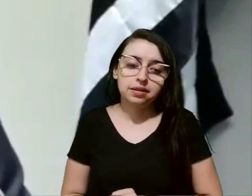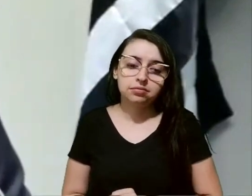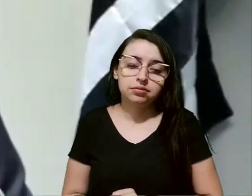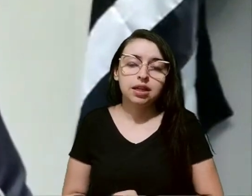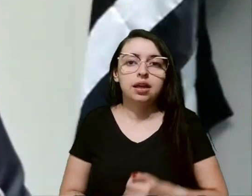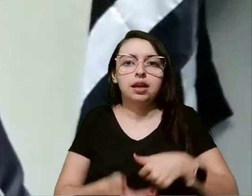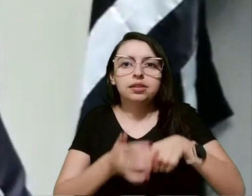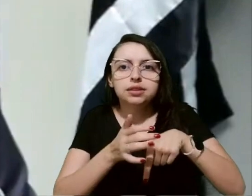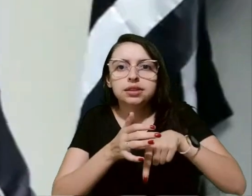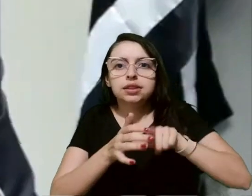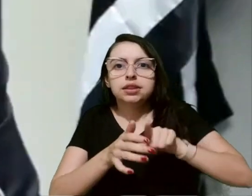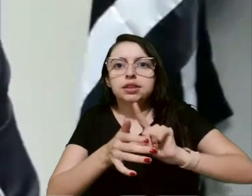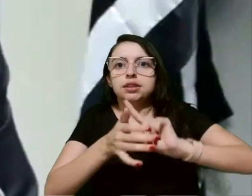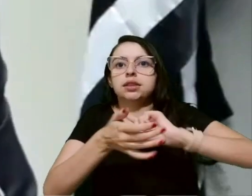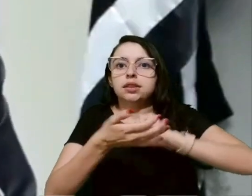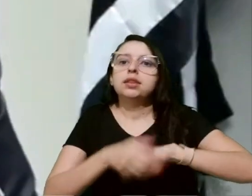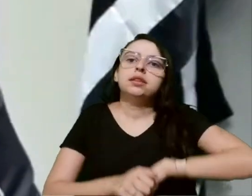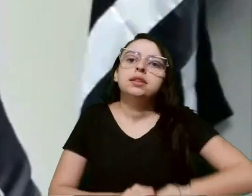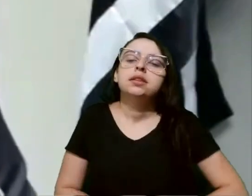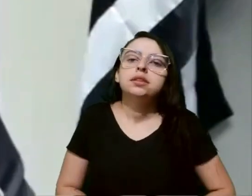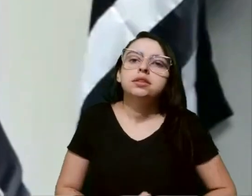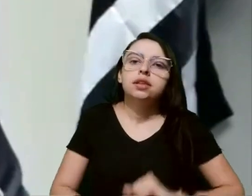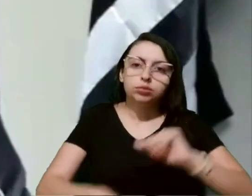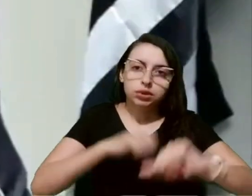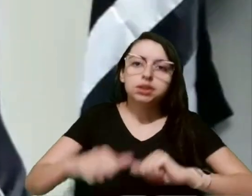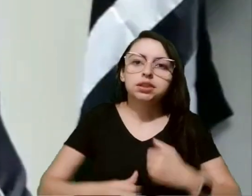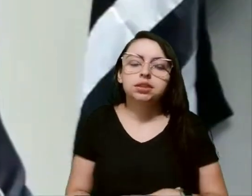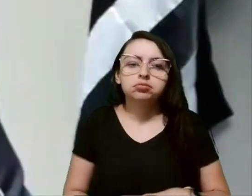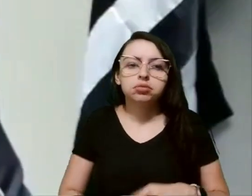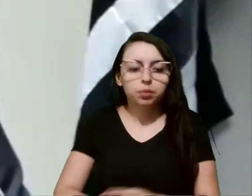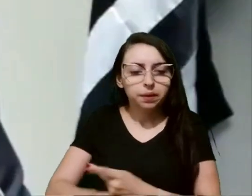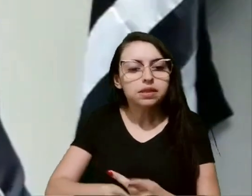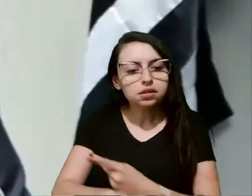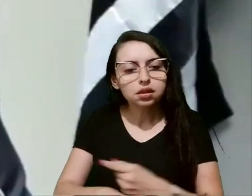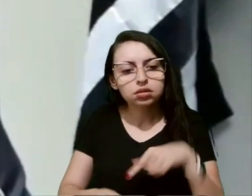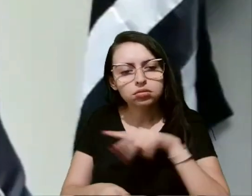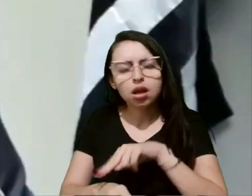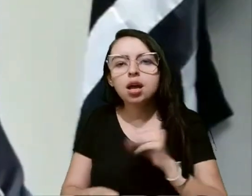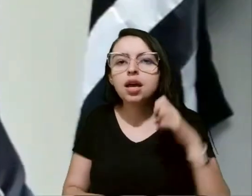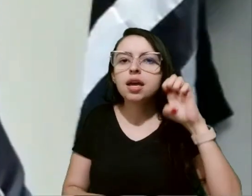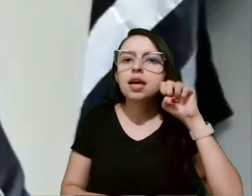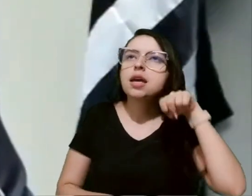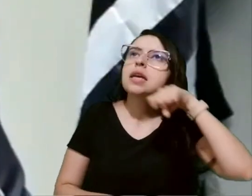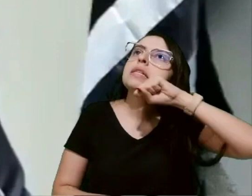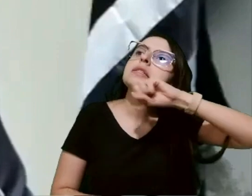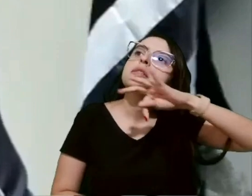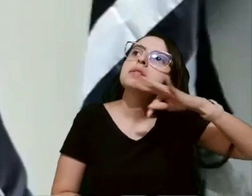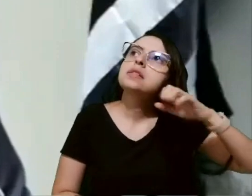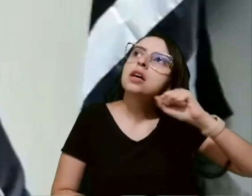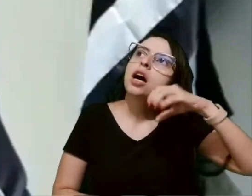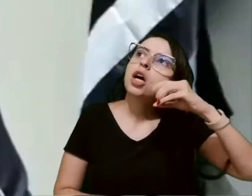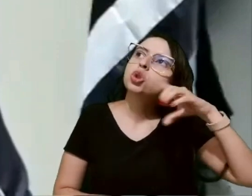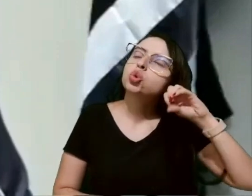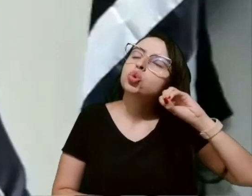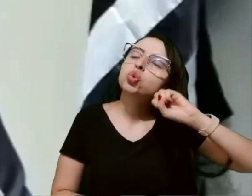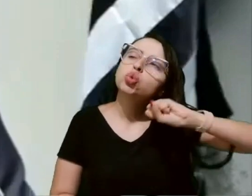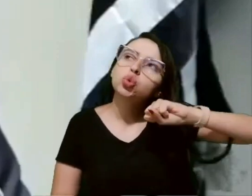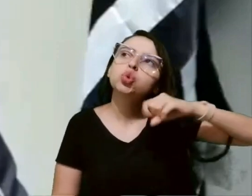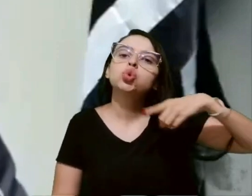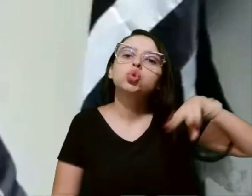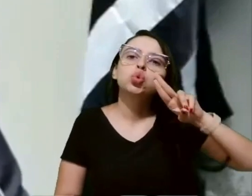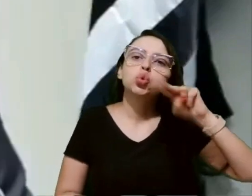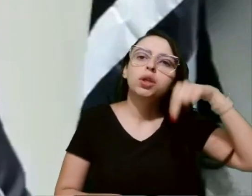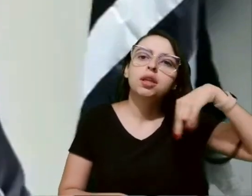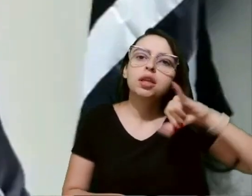Ela atrasa essa convergência, né. Depois eu fui ver, tem alguns estudos sobre polarização nos Estados Unidos, mas lá eles são obcecados por aquela questão de democratas